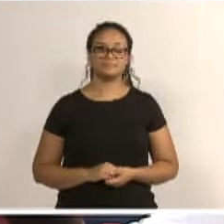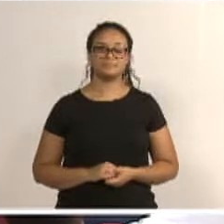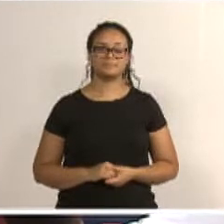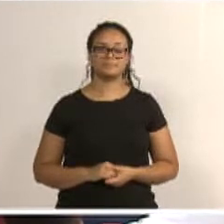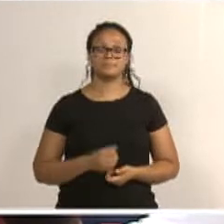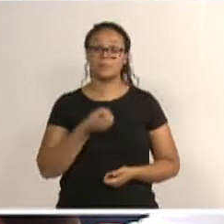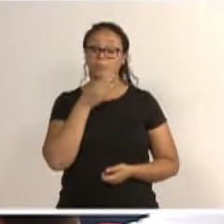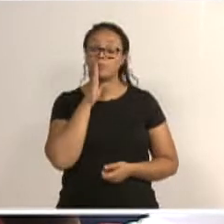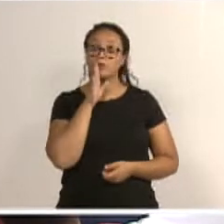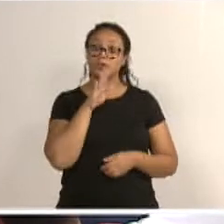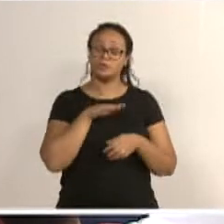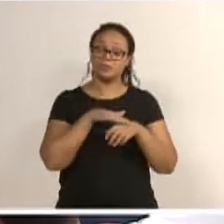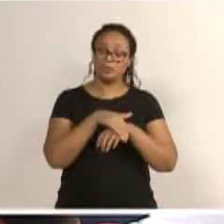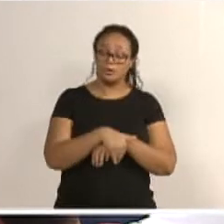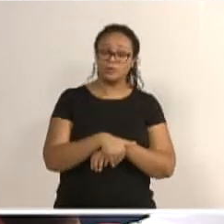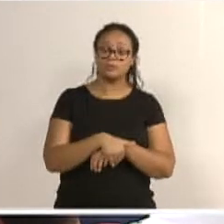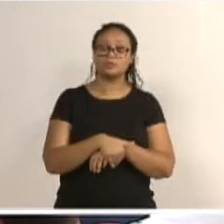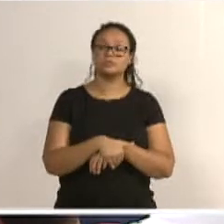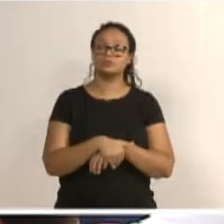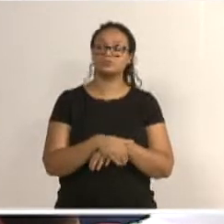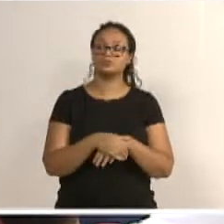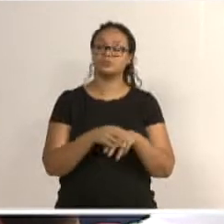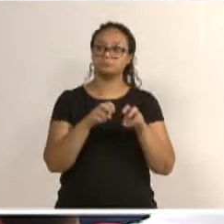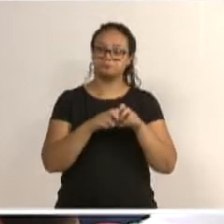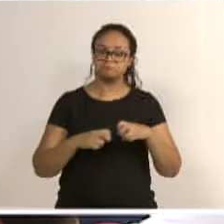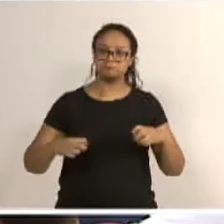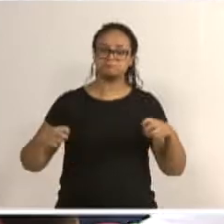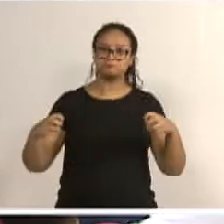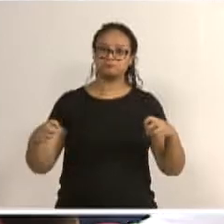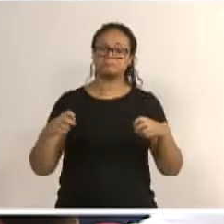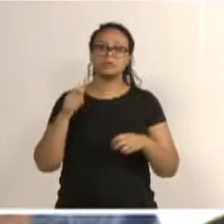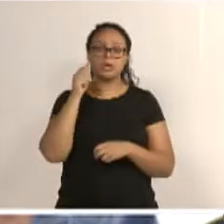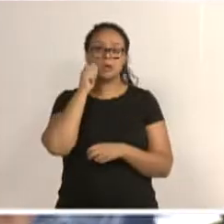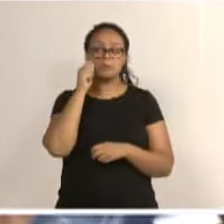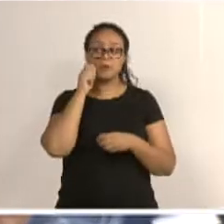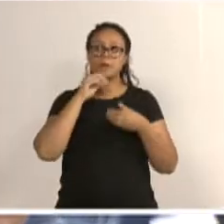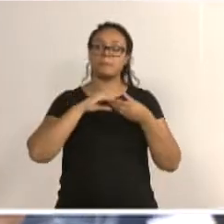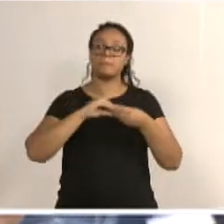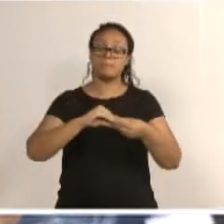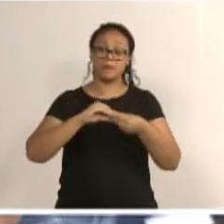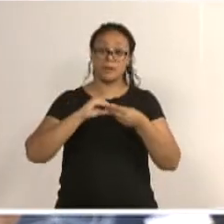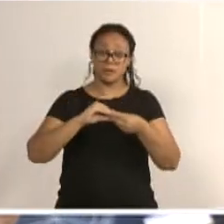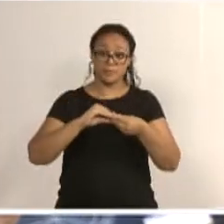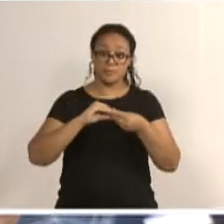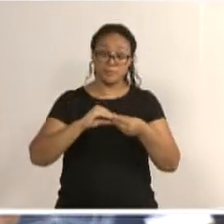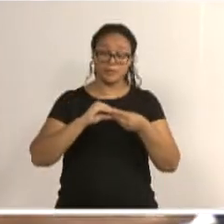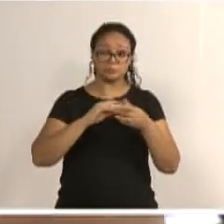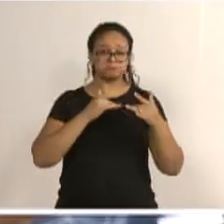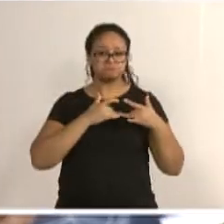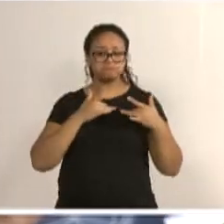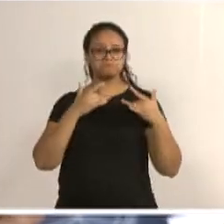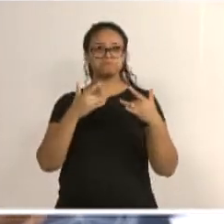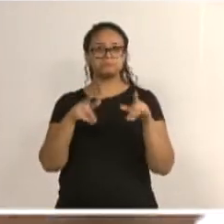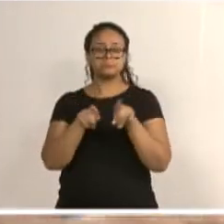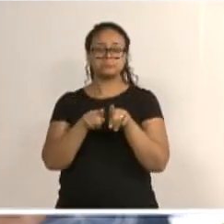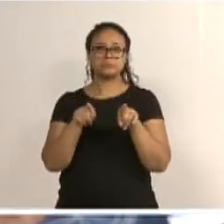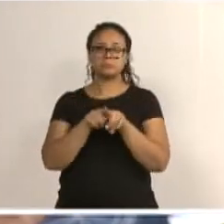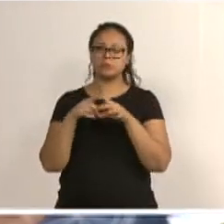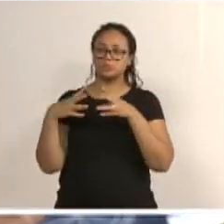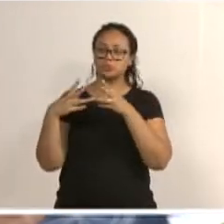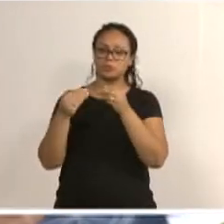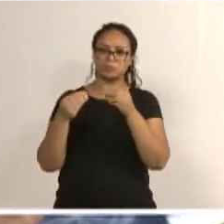Boa noite à mesa diretora. Almir, parabéns pela iniciativa, aos vereadores presentes, a todo mundo